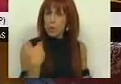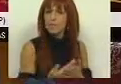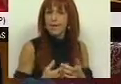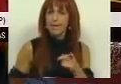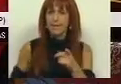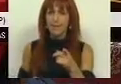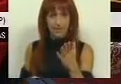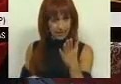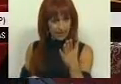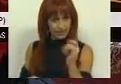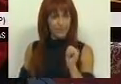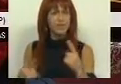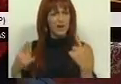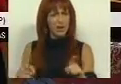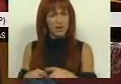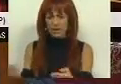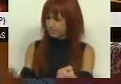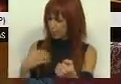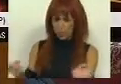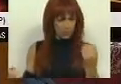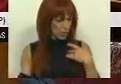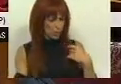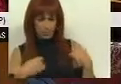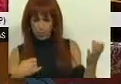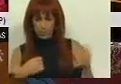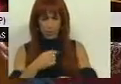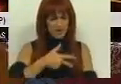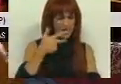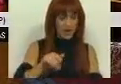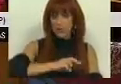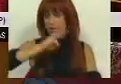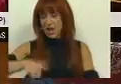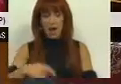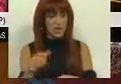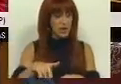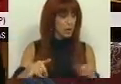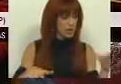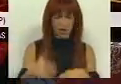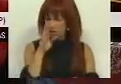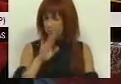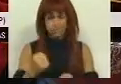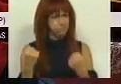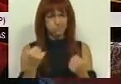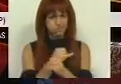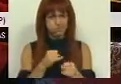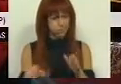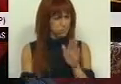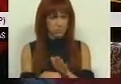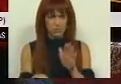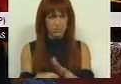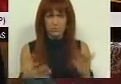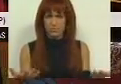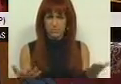fazer é esta. Têm-nos sido remetidas centenas, se não milhares de situações de inaplicabilidade da lei,